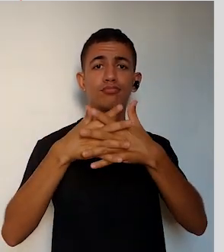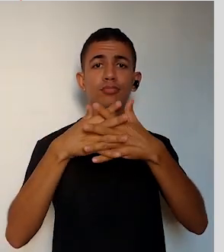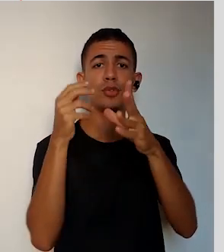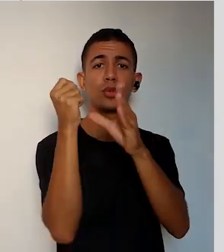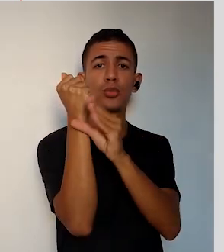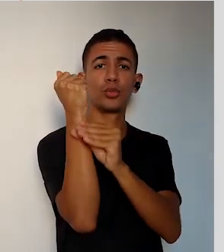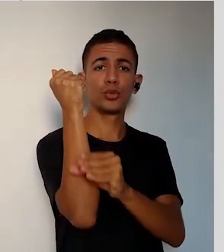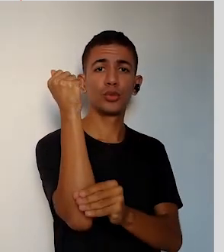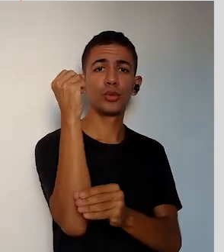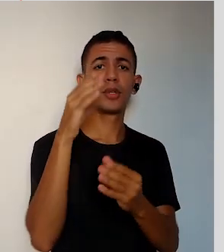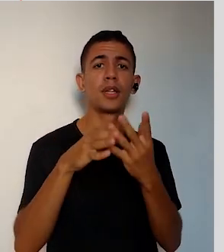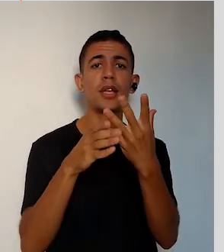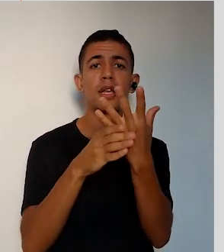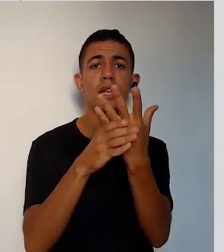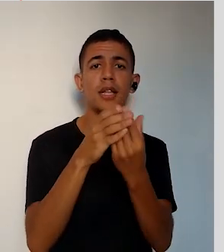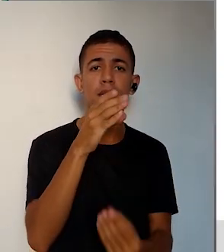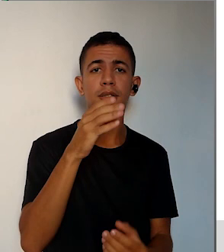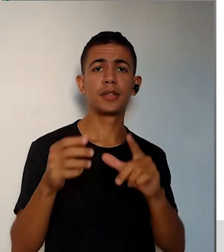liso.